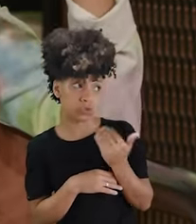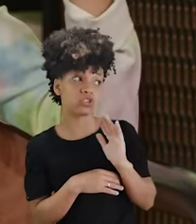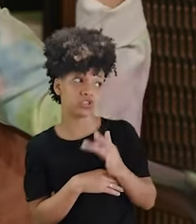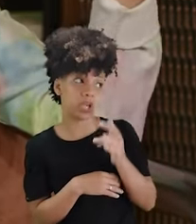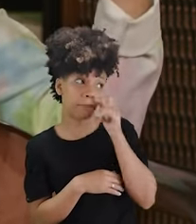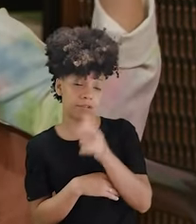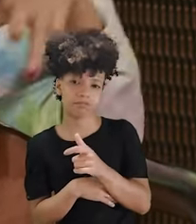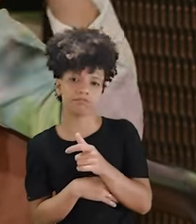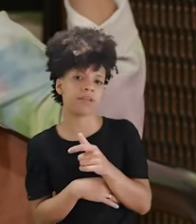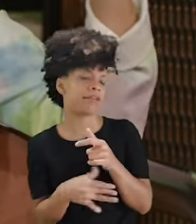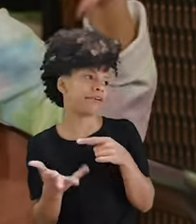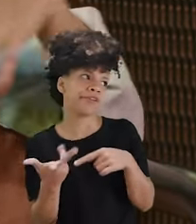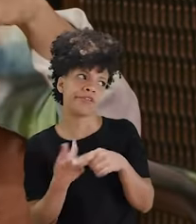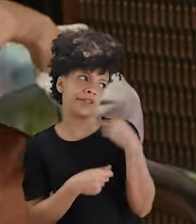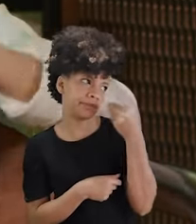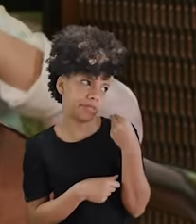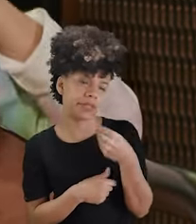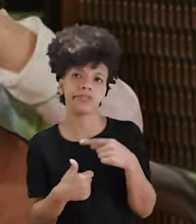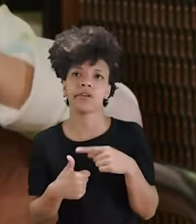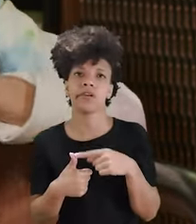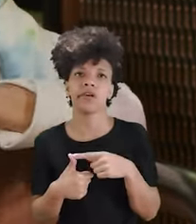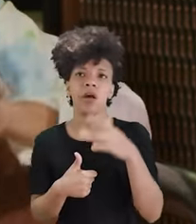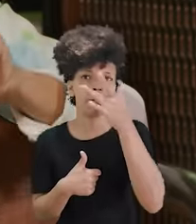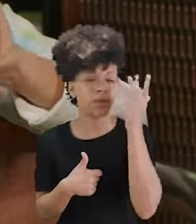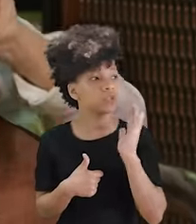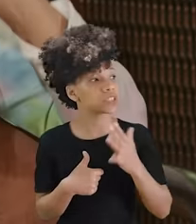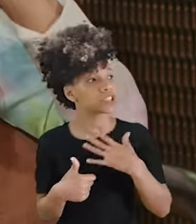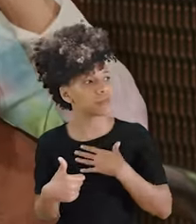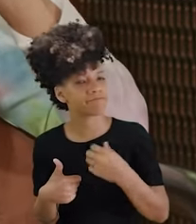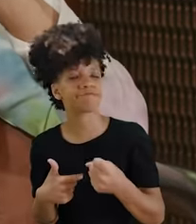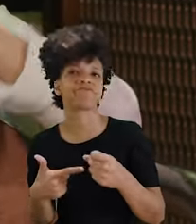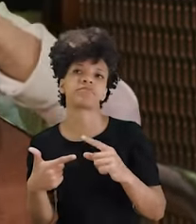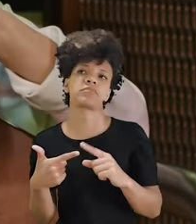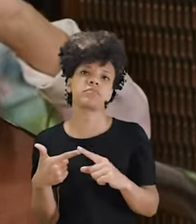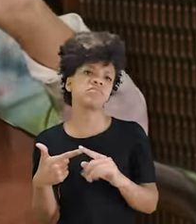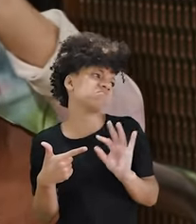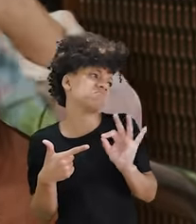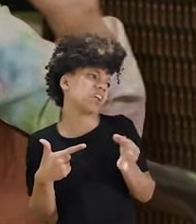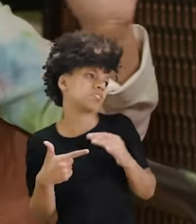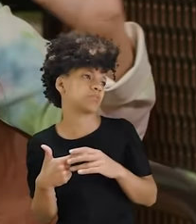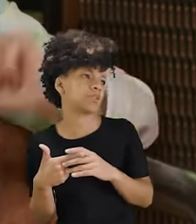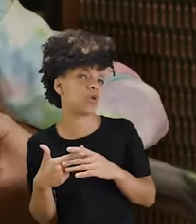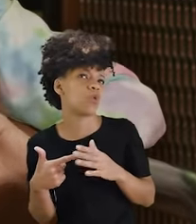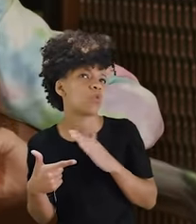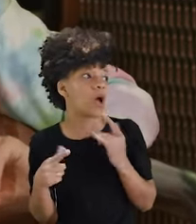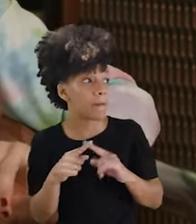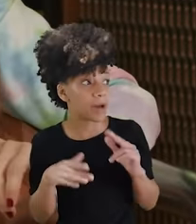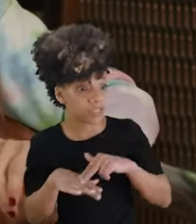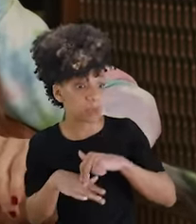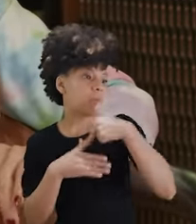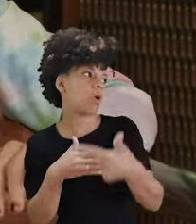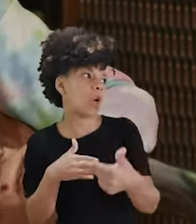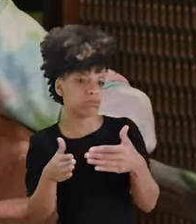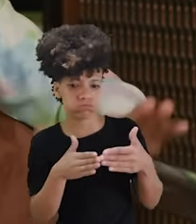mortes assim Já presenciei várias situações de gente que já se suicidou de gente que já simplesmente não morreu mas